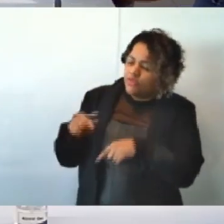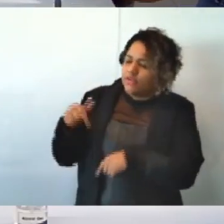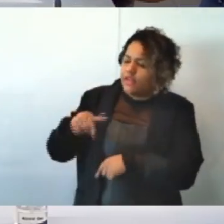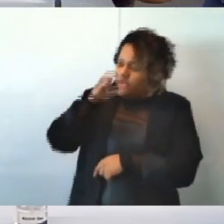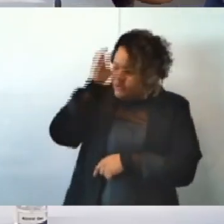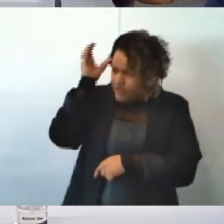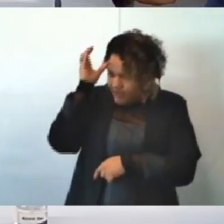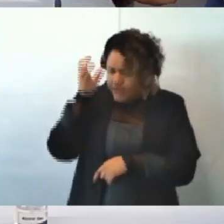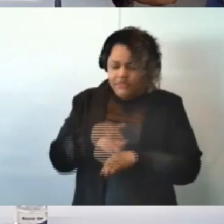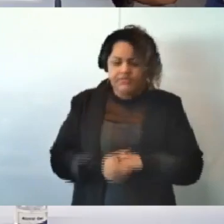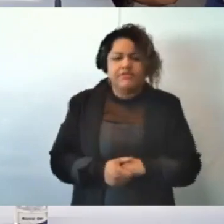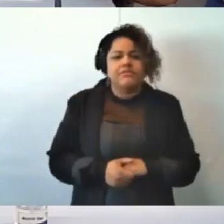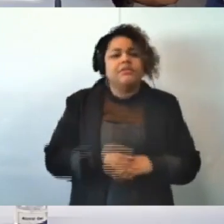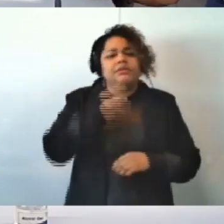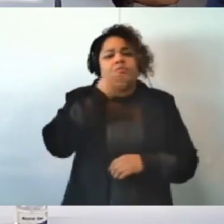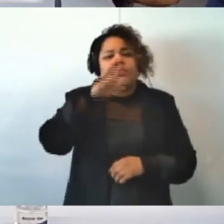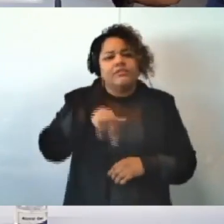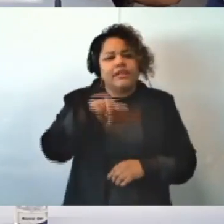forma